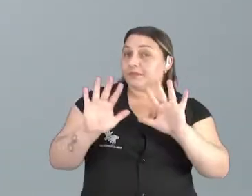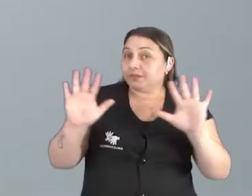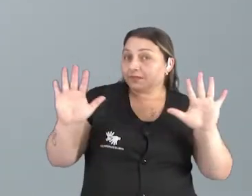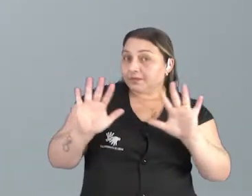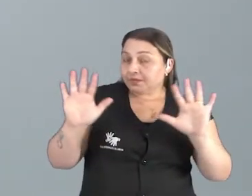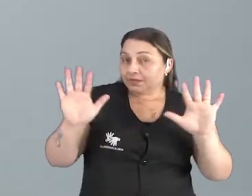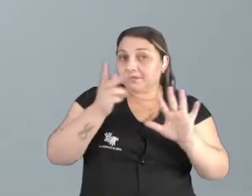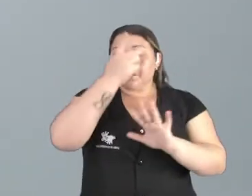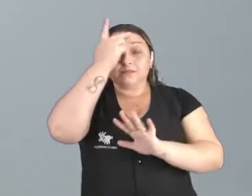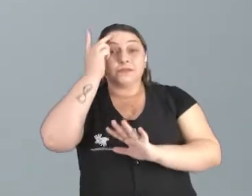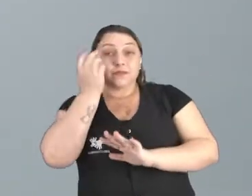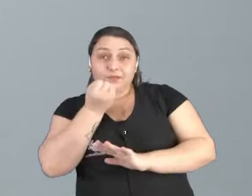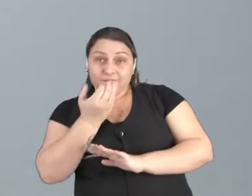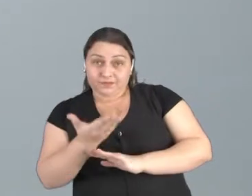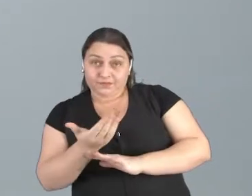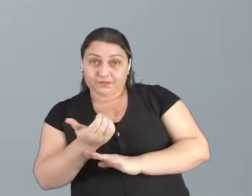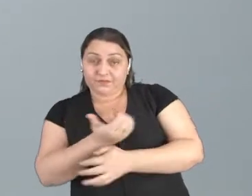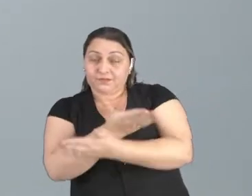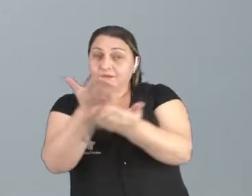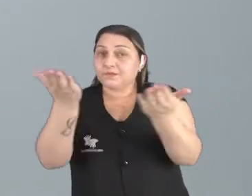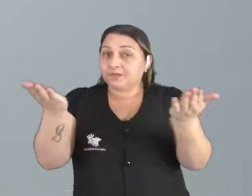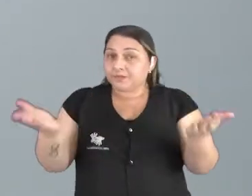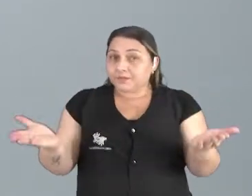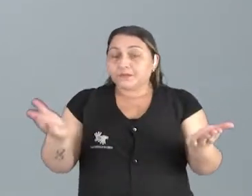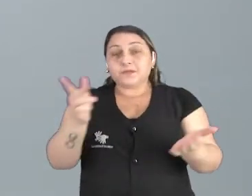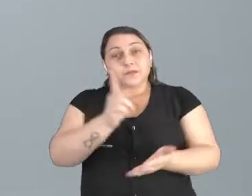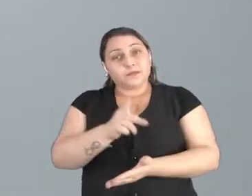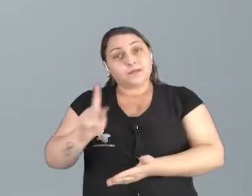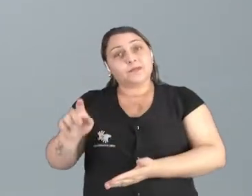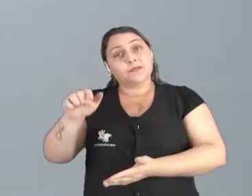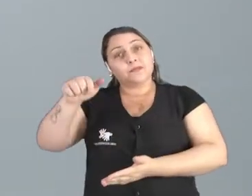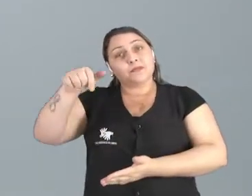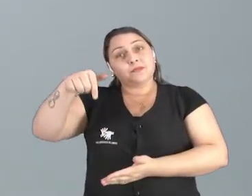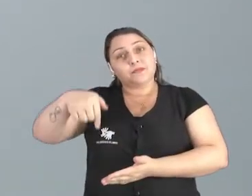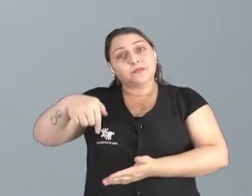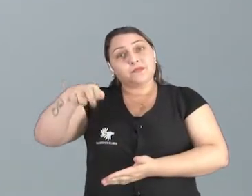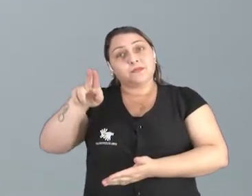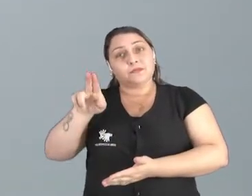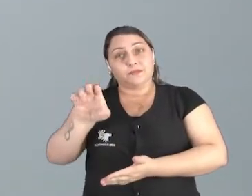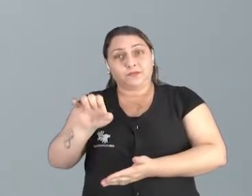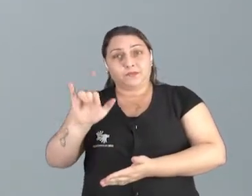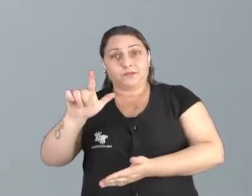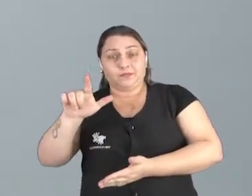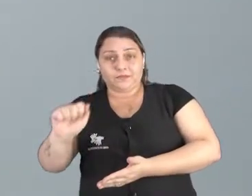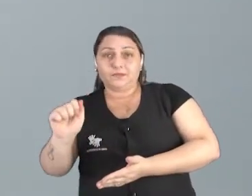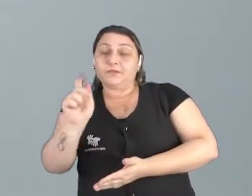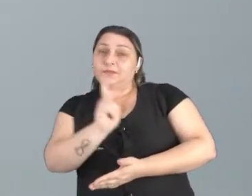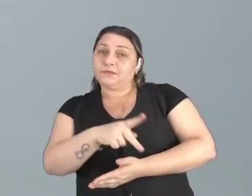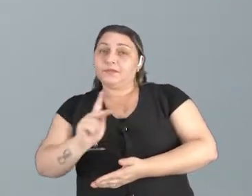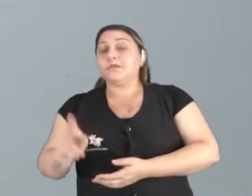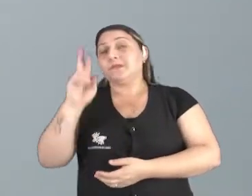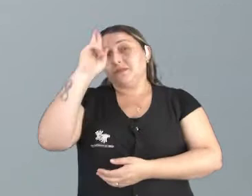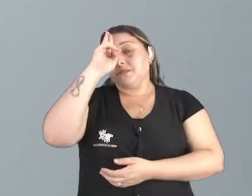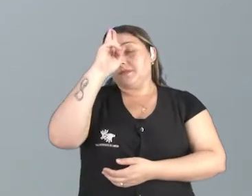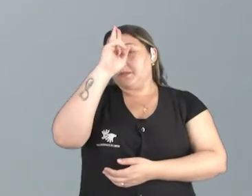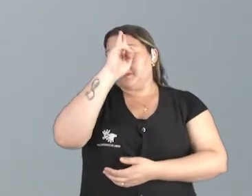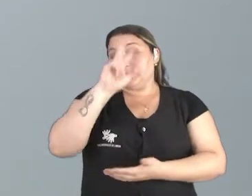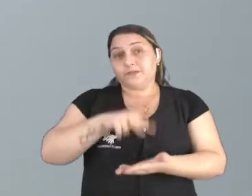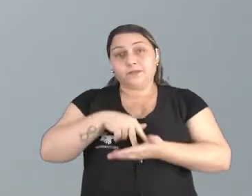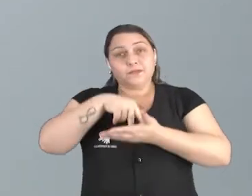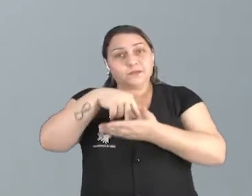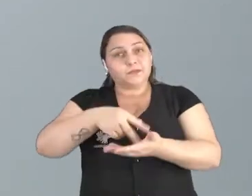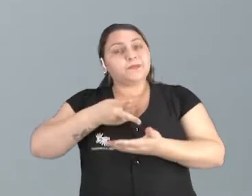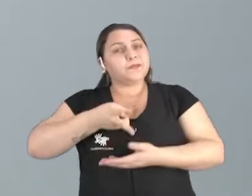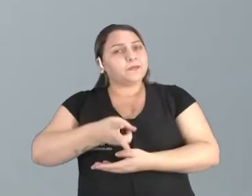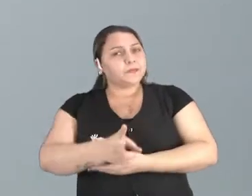Olá, gente! Tudo bem com vocês? Eu sou a professora Keila Batista, sou professora de História e estou aqui para